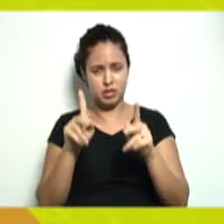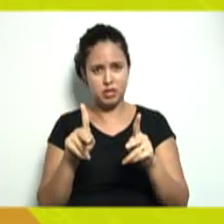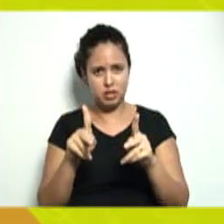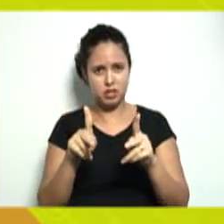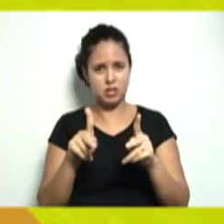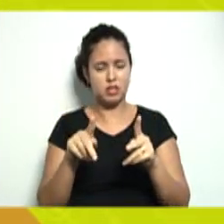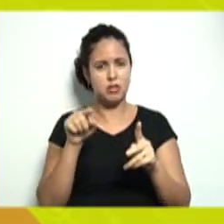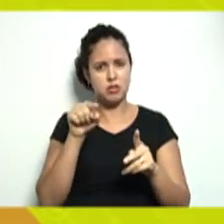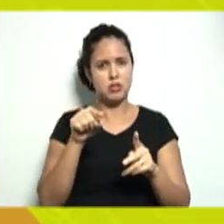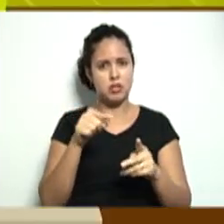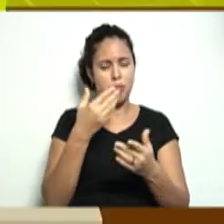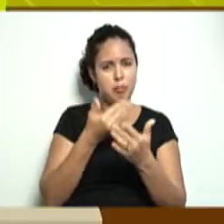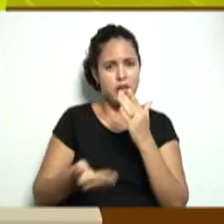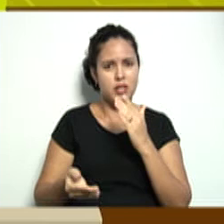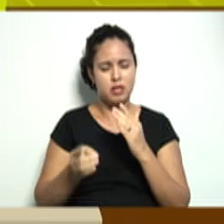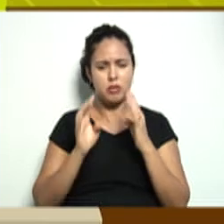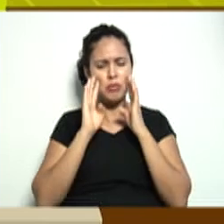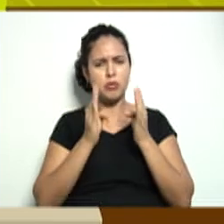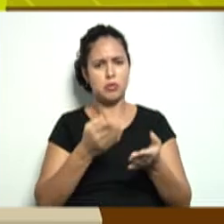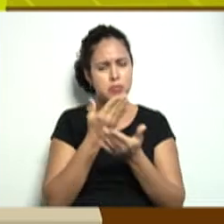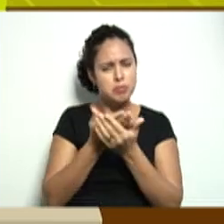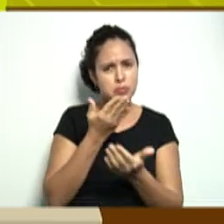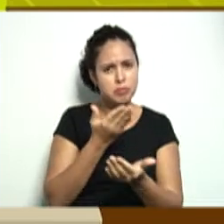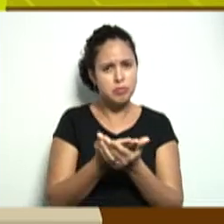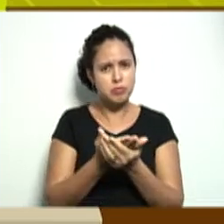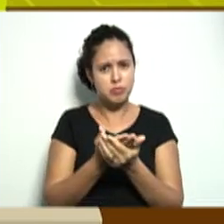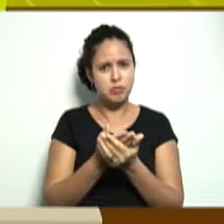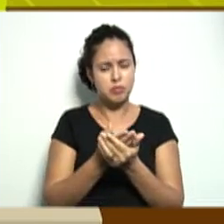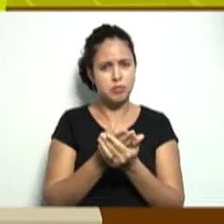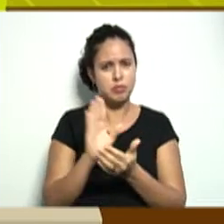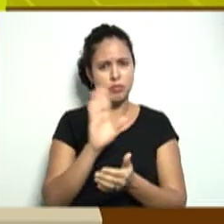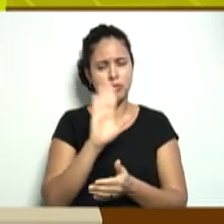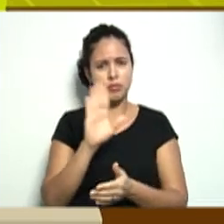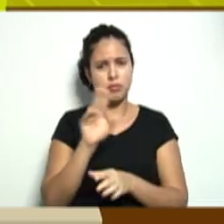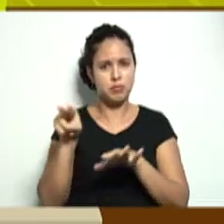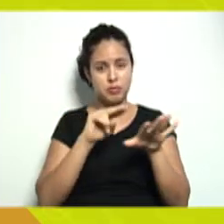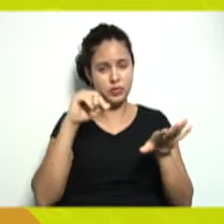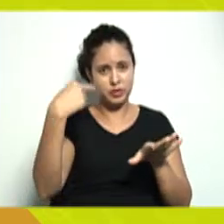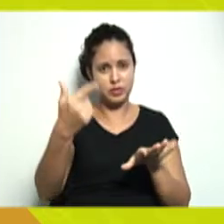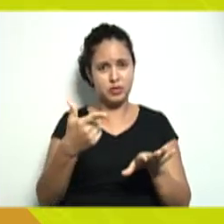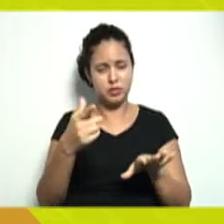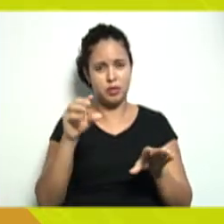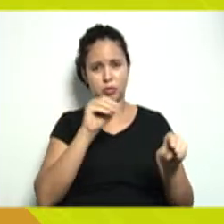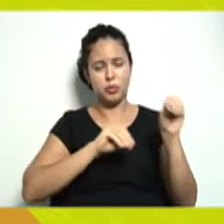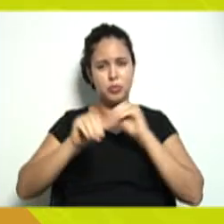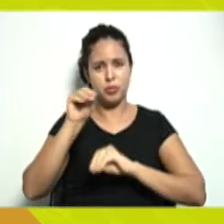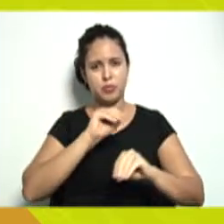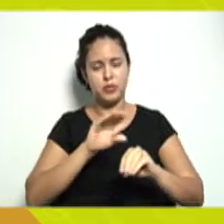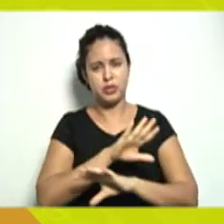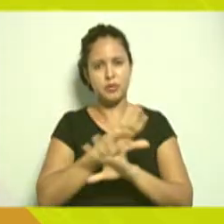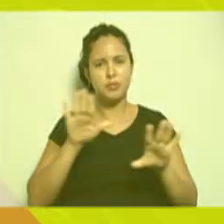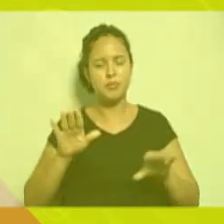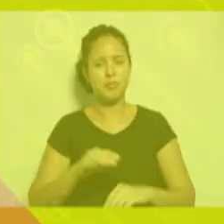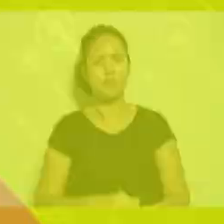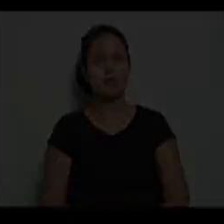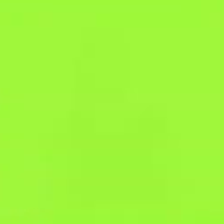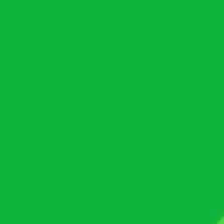não percam nadinha. Foquem nos estudos e até a próxima aula, galera! Beijos, tchau!